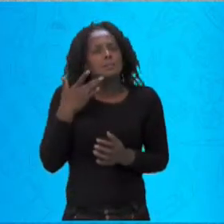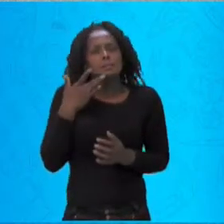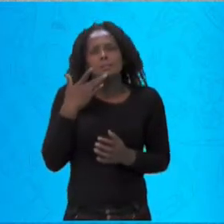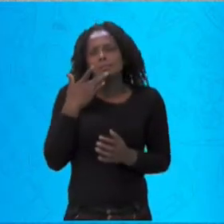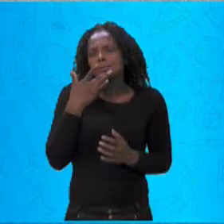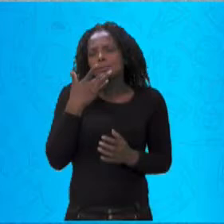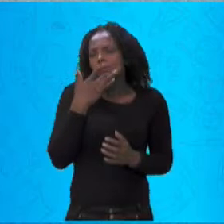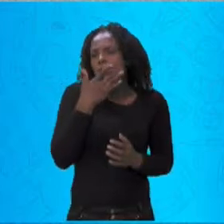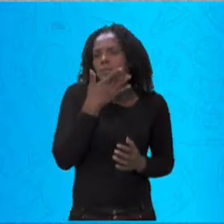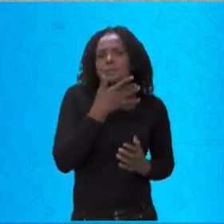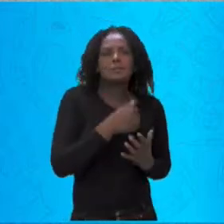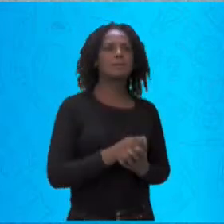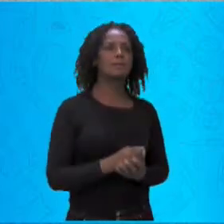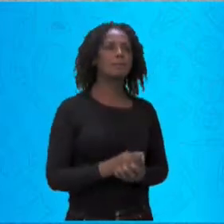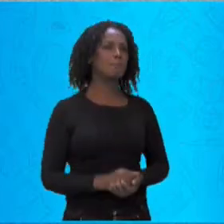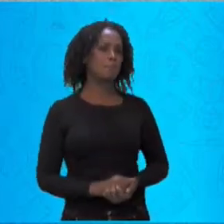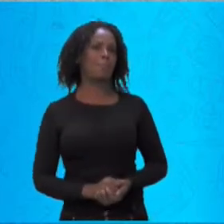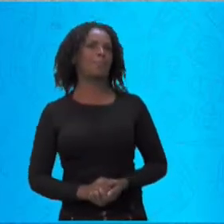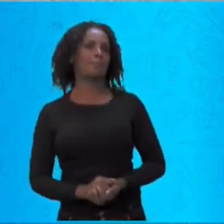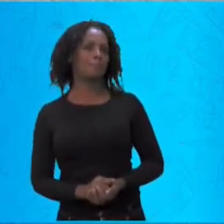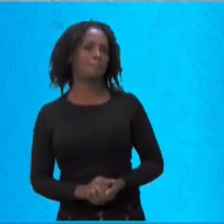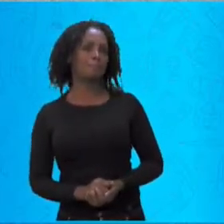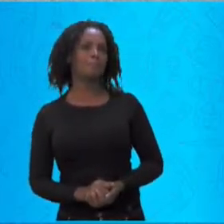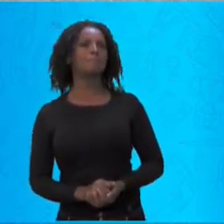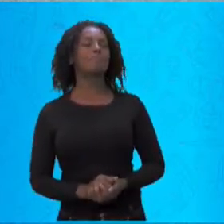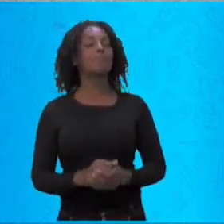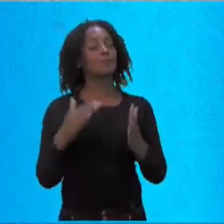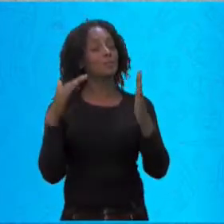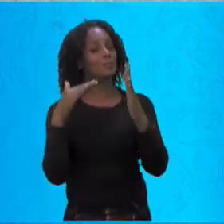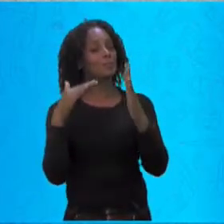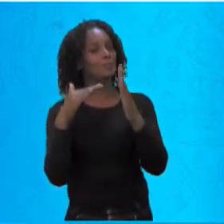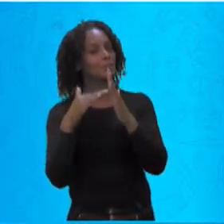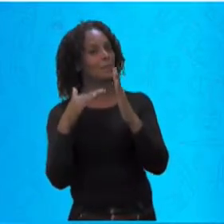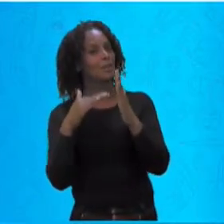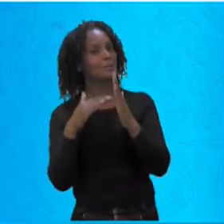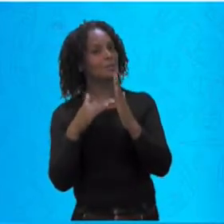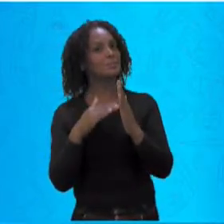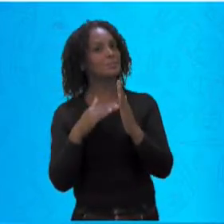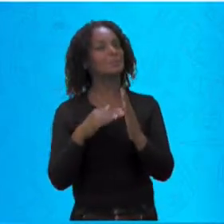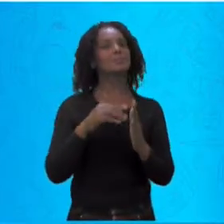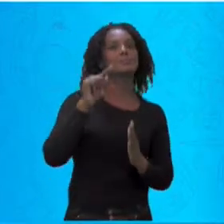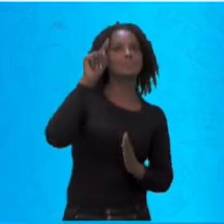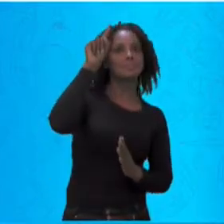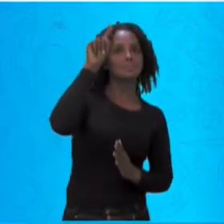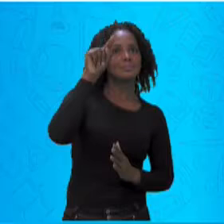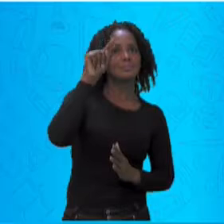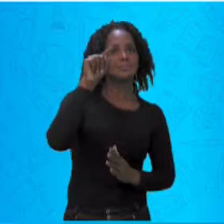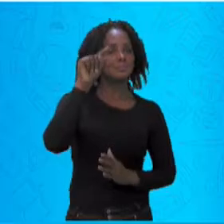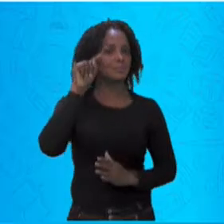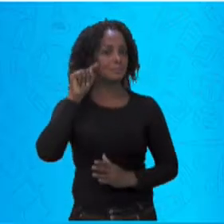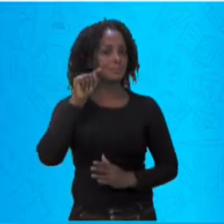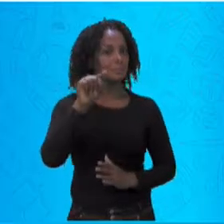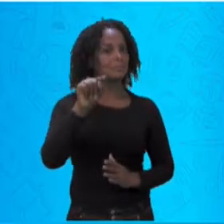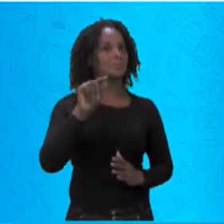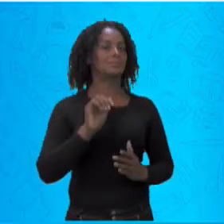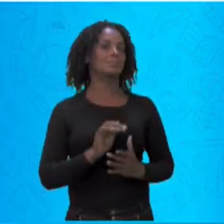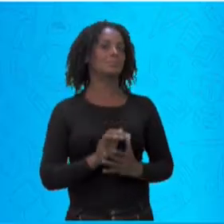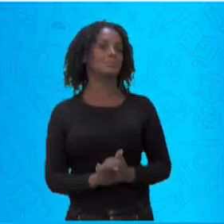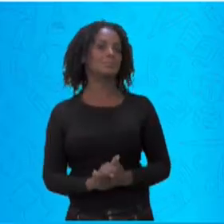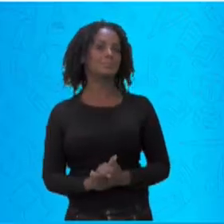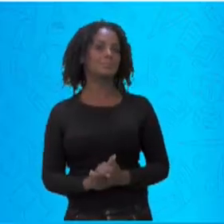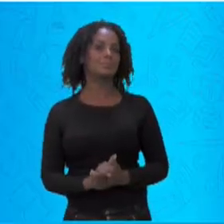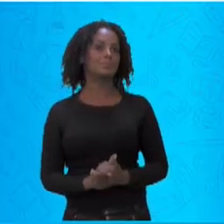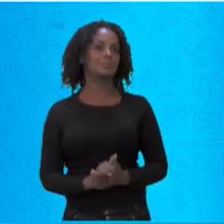como eu intensifiquei o que eu queria falar. No final da frase, nós temos o ponto de